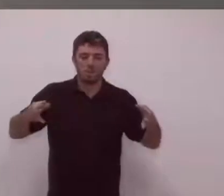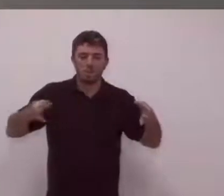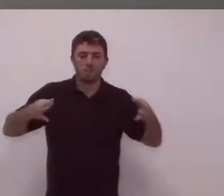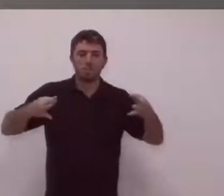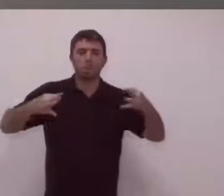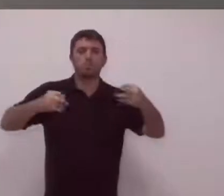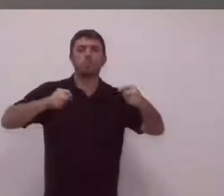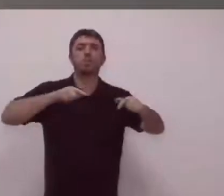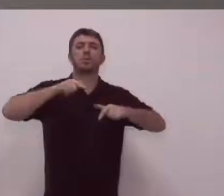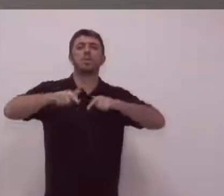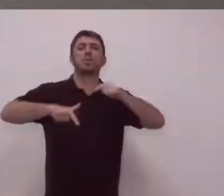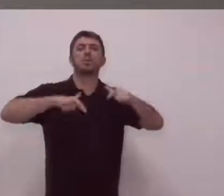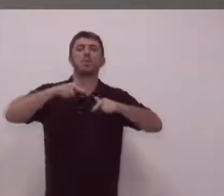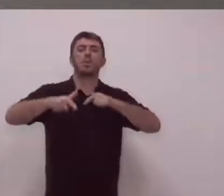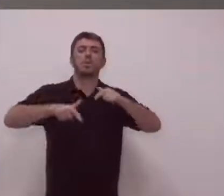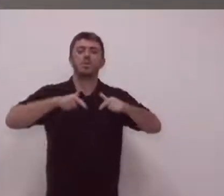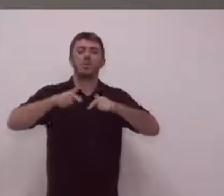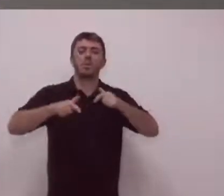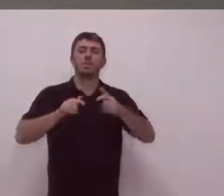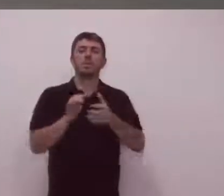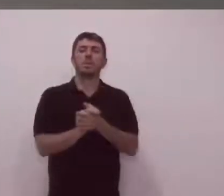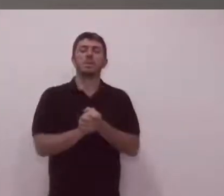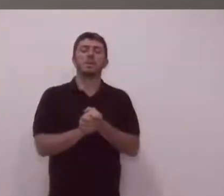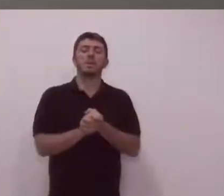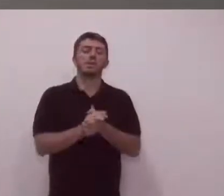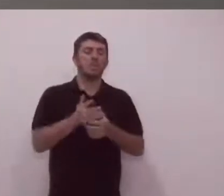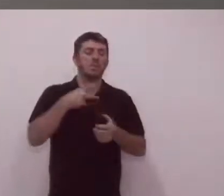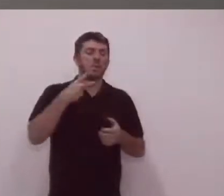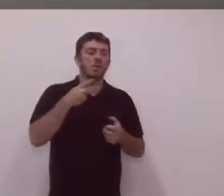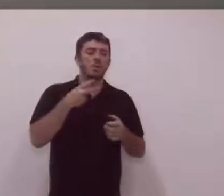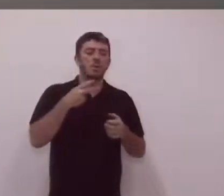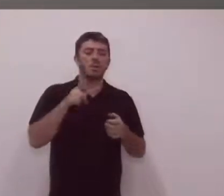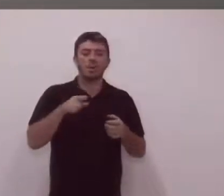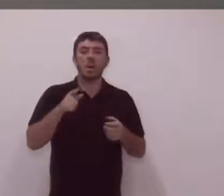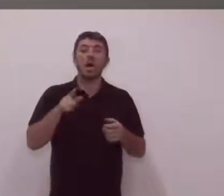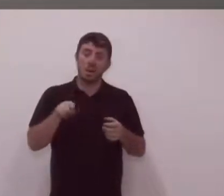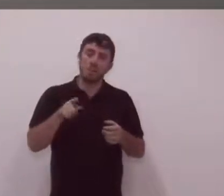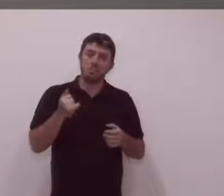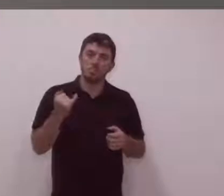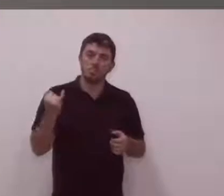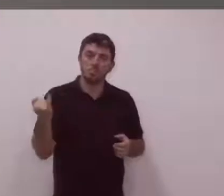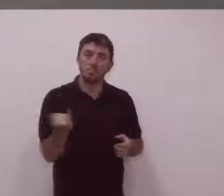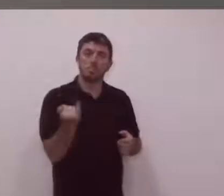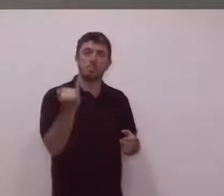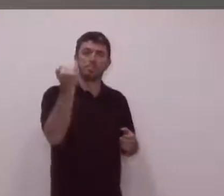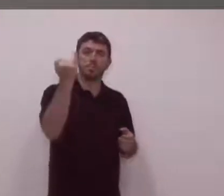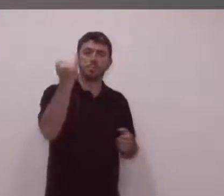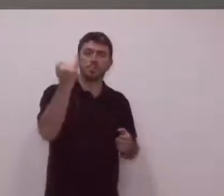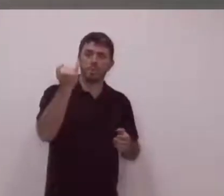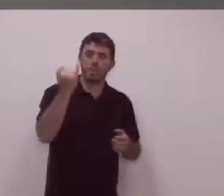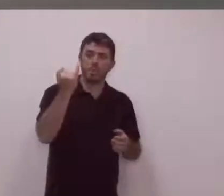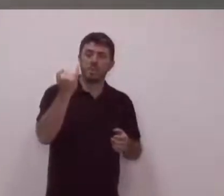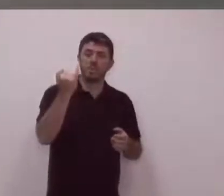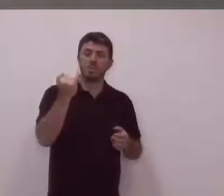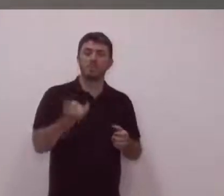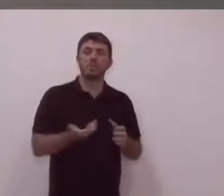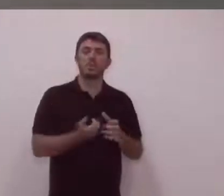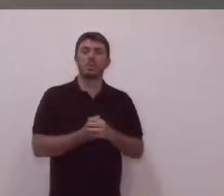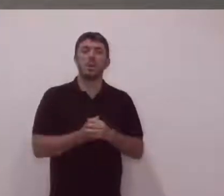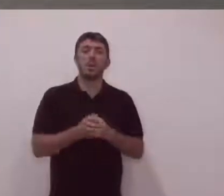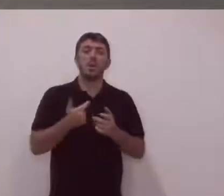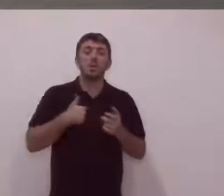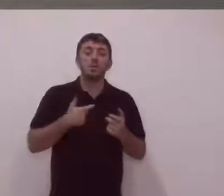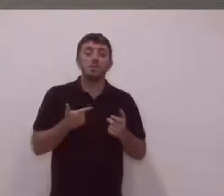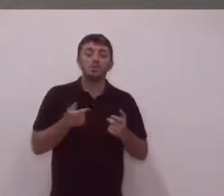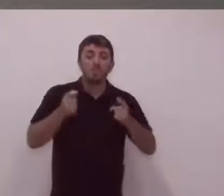trabalho dos vereadores por questões importantes também de discussão que nós possamos aqui tratar a